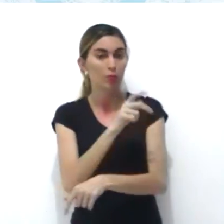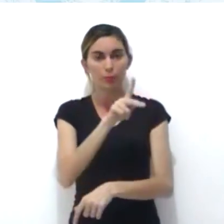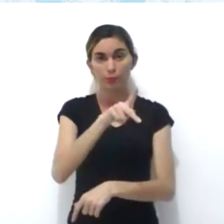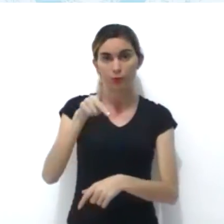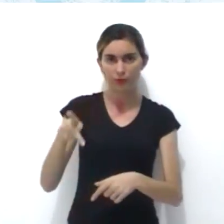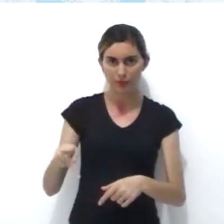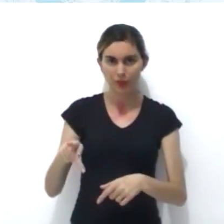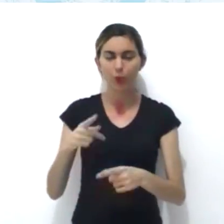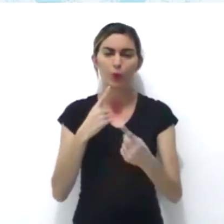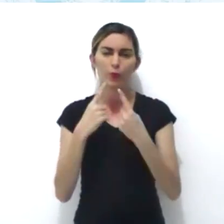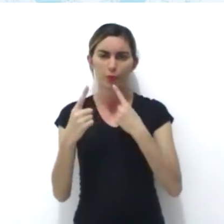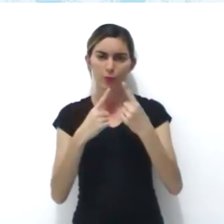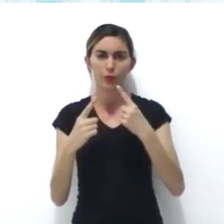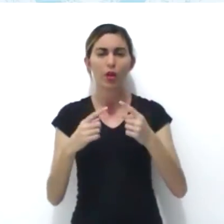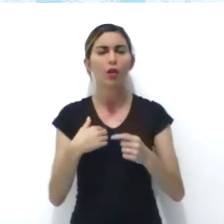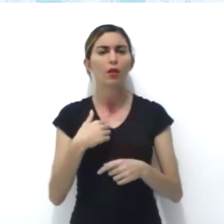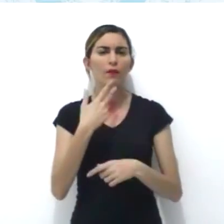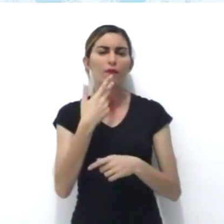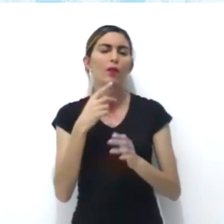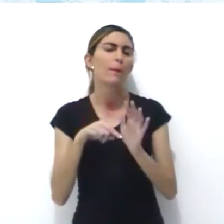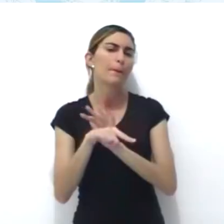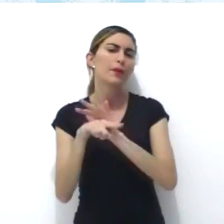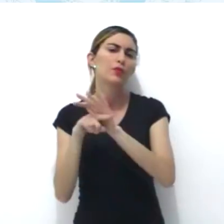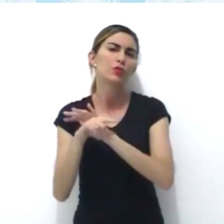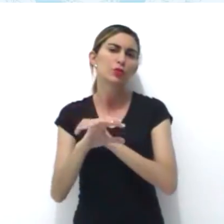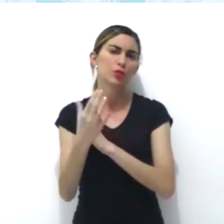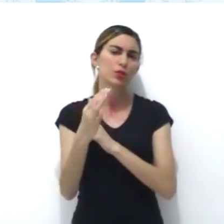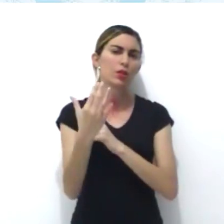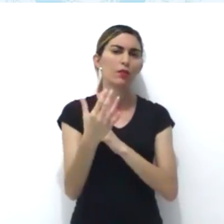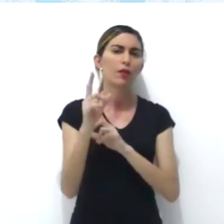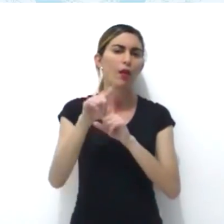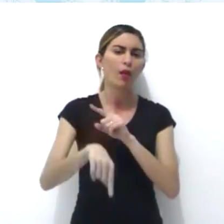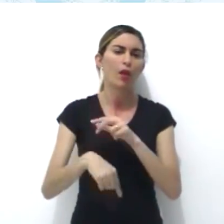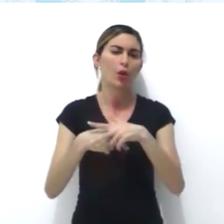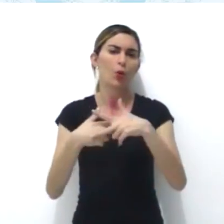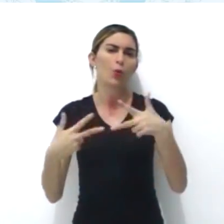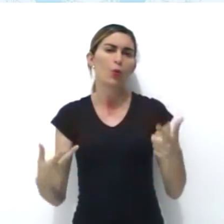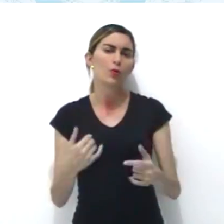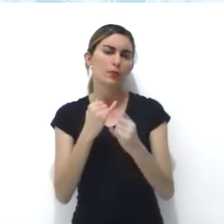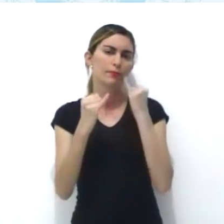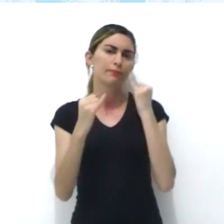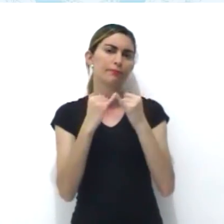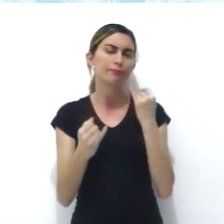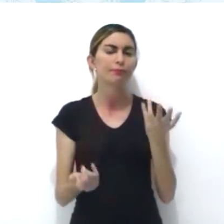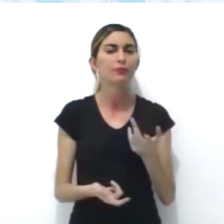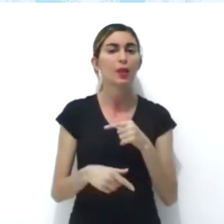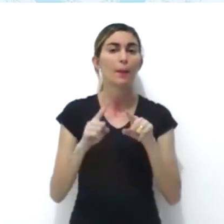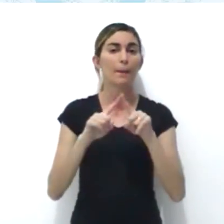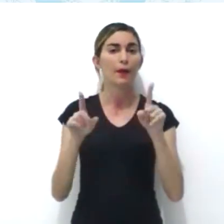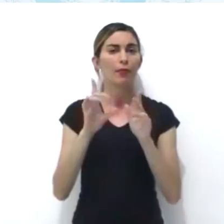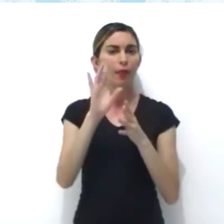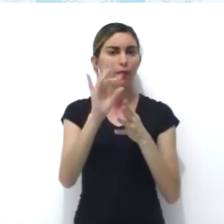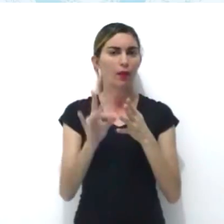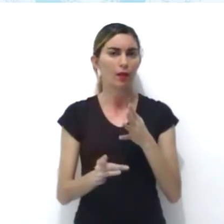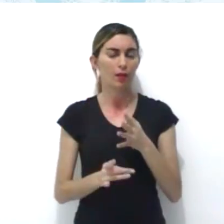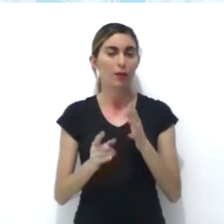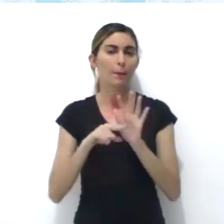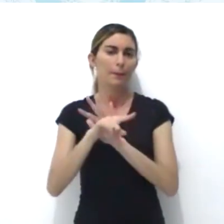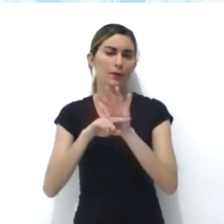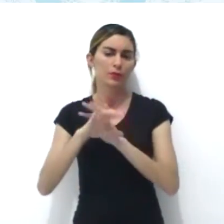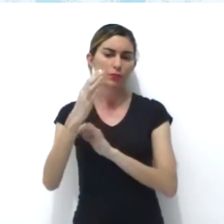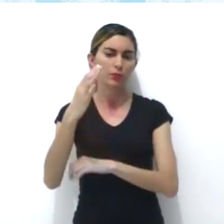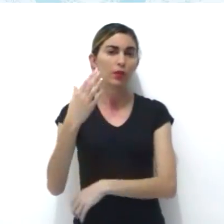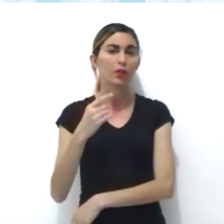e o professor que vão ali discutir? Digamos que as pesquisas científicas é algo muito parecido, só que tem um